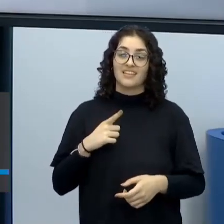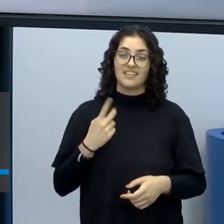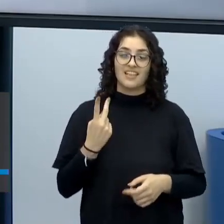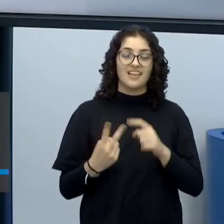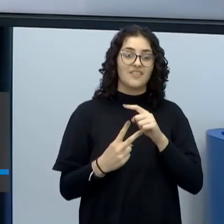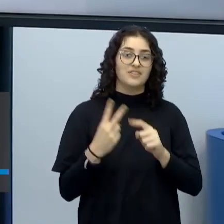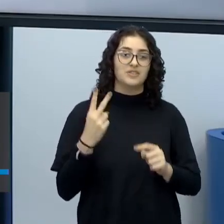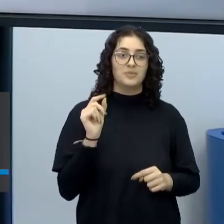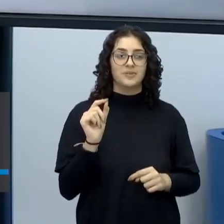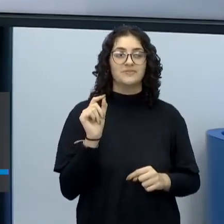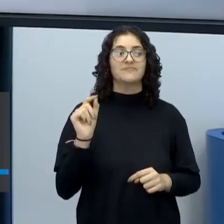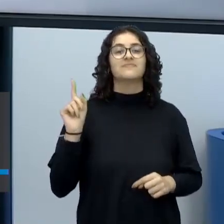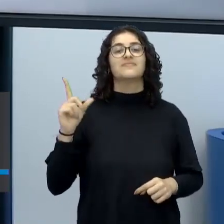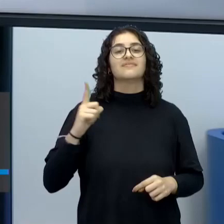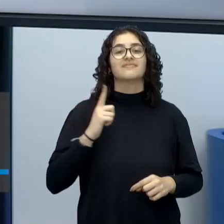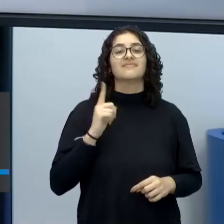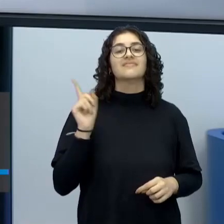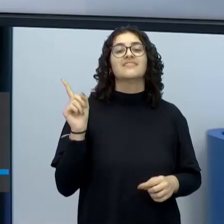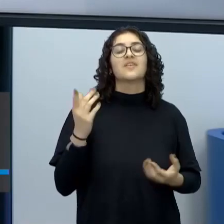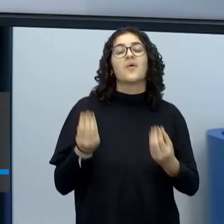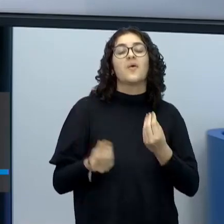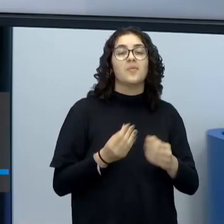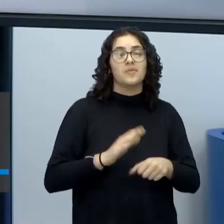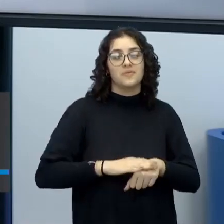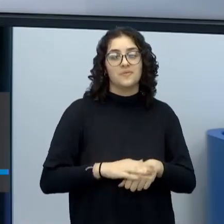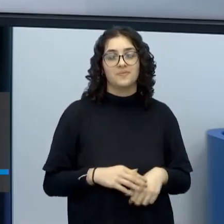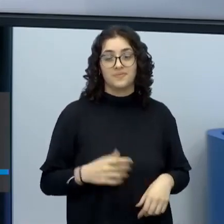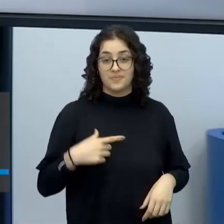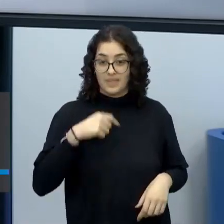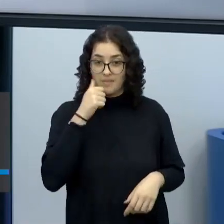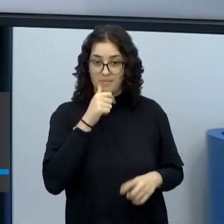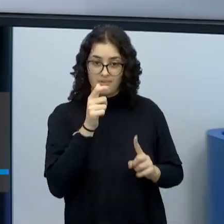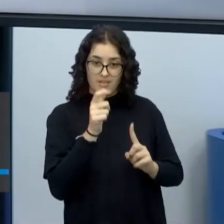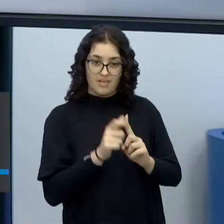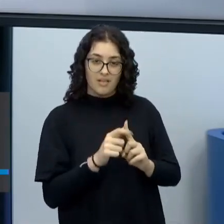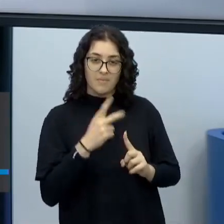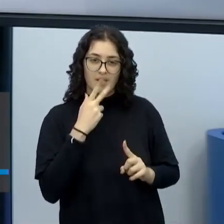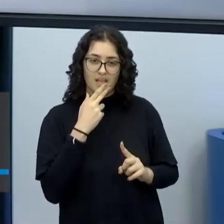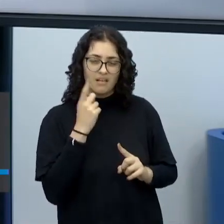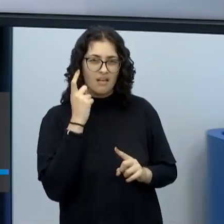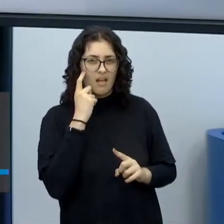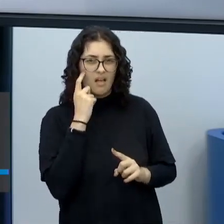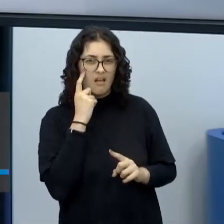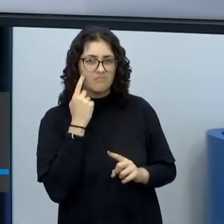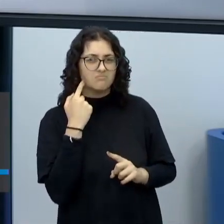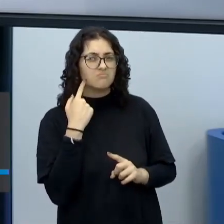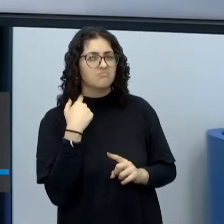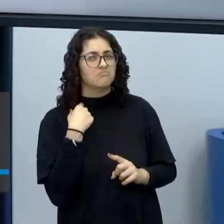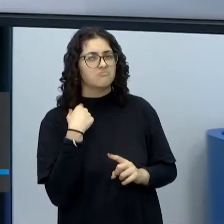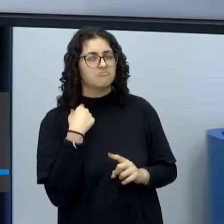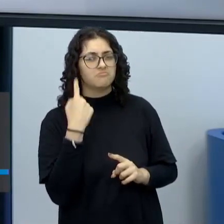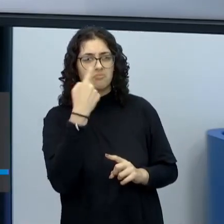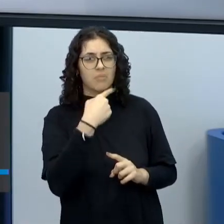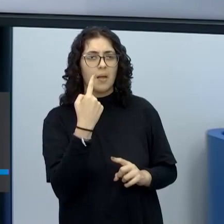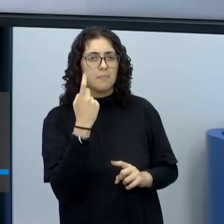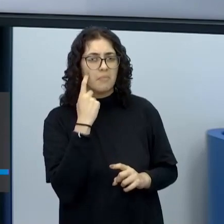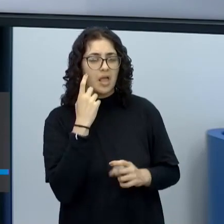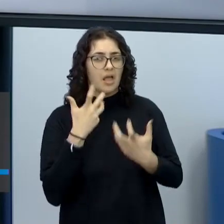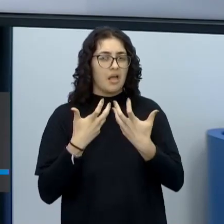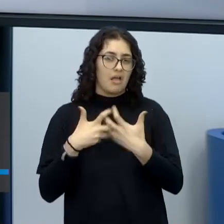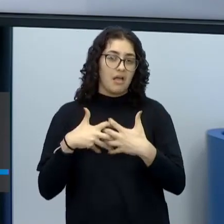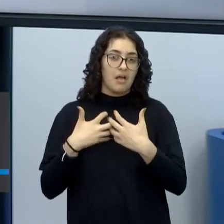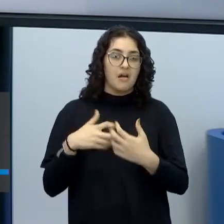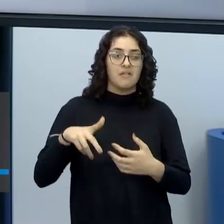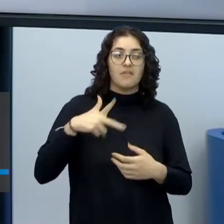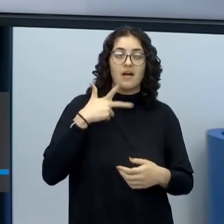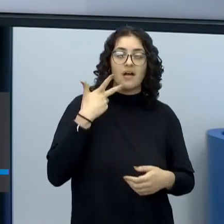menos 2 posições, tipo, levantando a perninha e tal. O que eu vou pegar é uma menininha que ela faz uma cara do tipo, eu tô pensando. Então, no meio desse diálogo de você falar